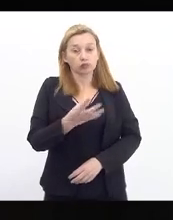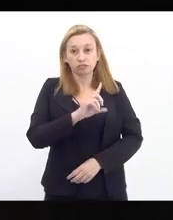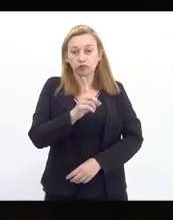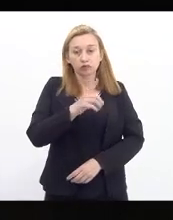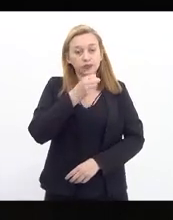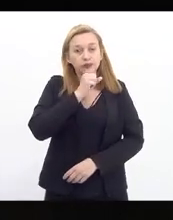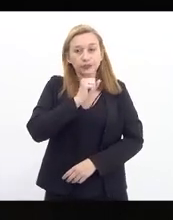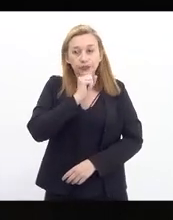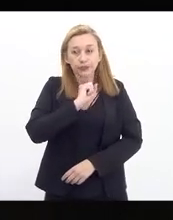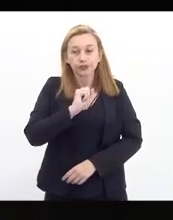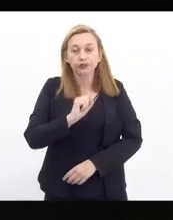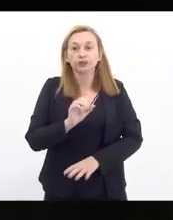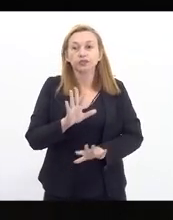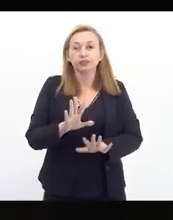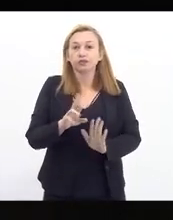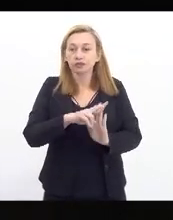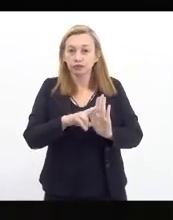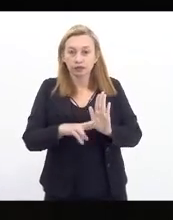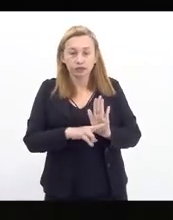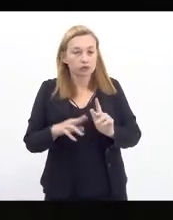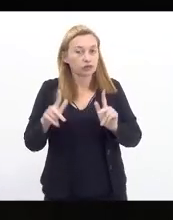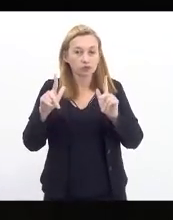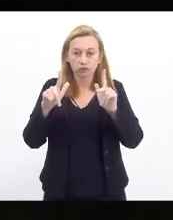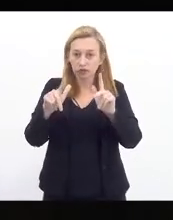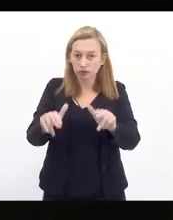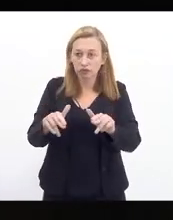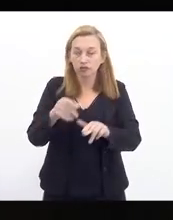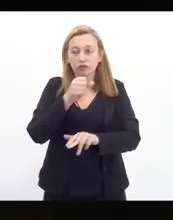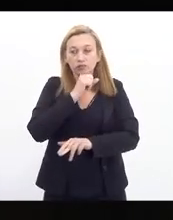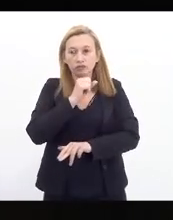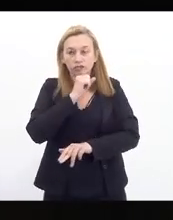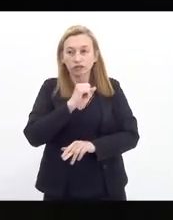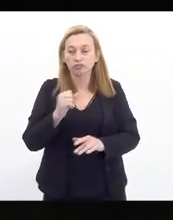antigos Os antigos, a regra continua a mesma Que tem hoje